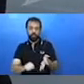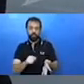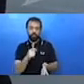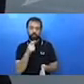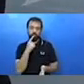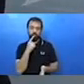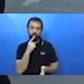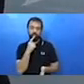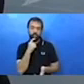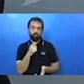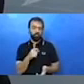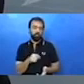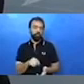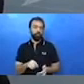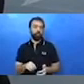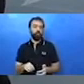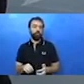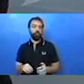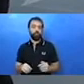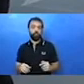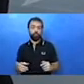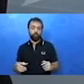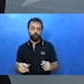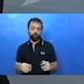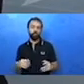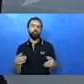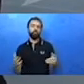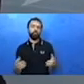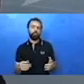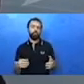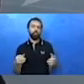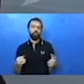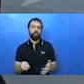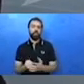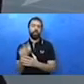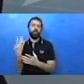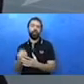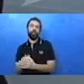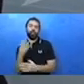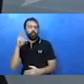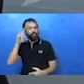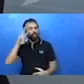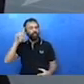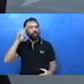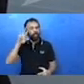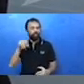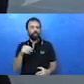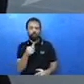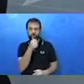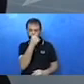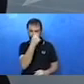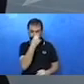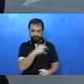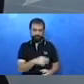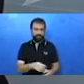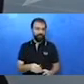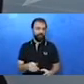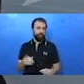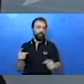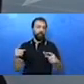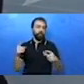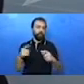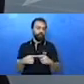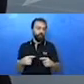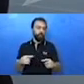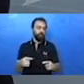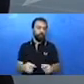acontecimentos históricos, como os conflitos, compra de território, divisão de estado ou acordo político, isso daqui